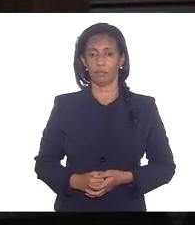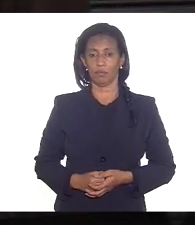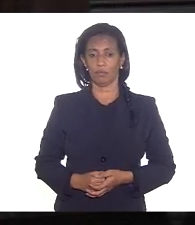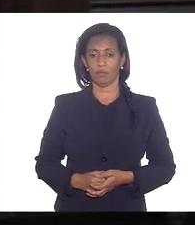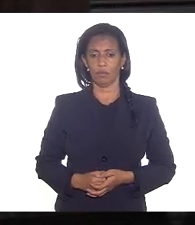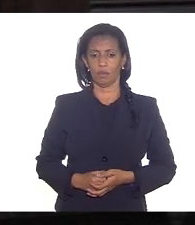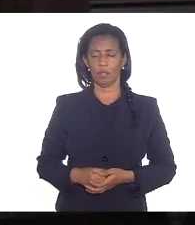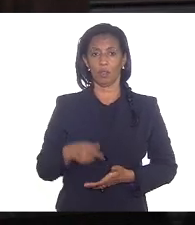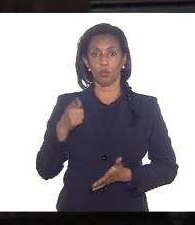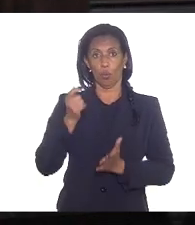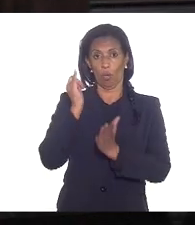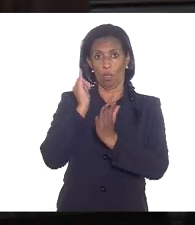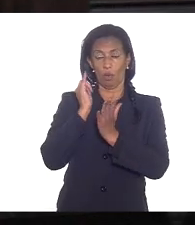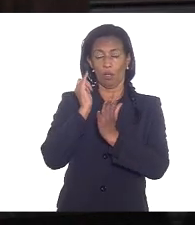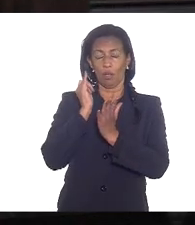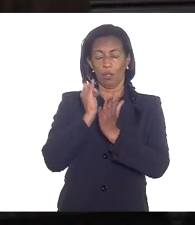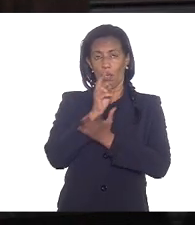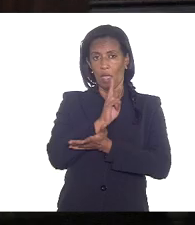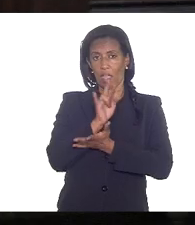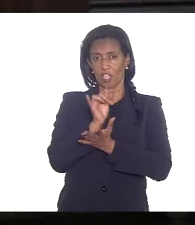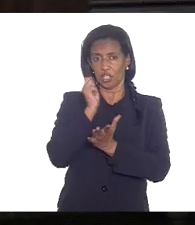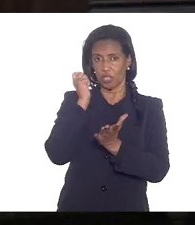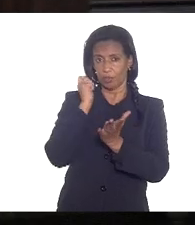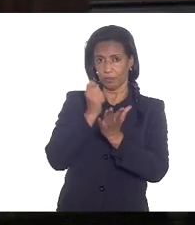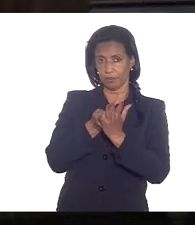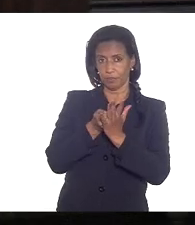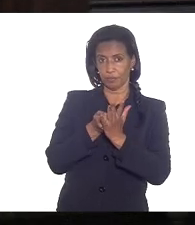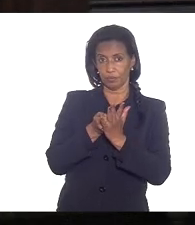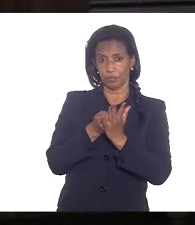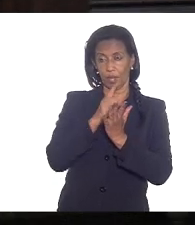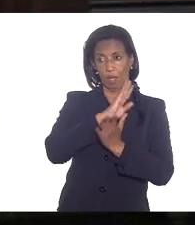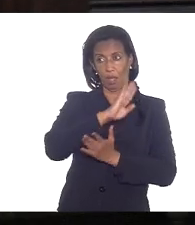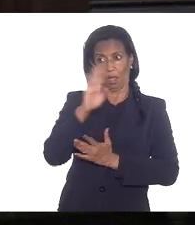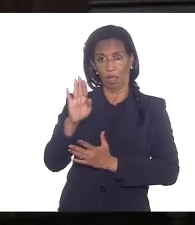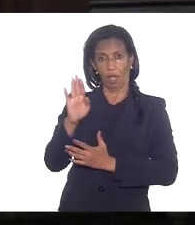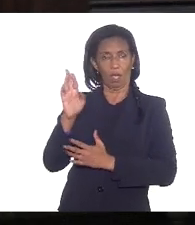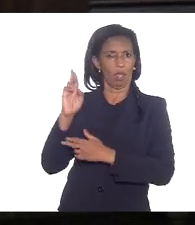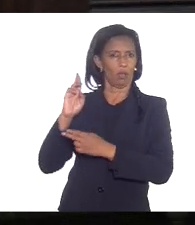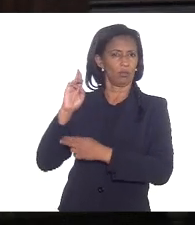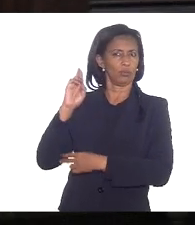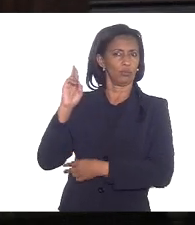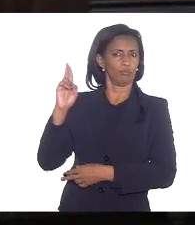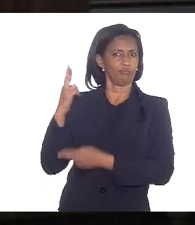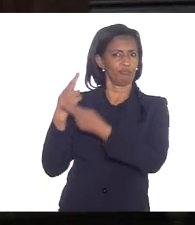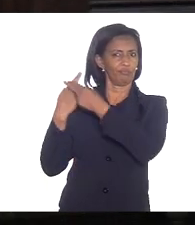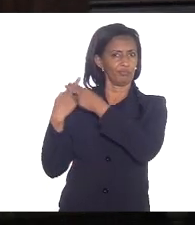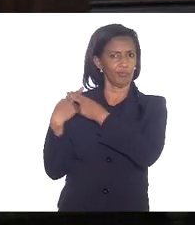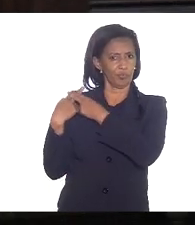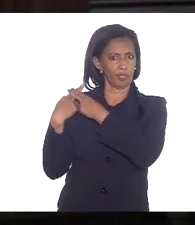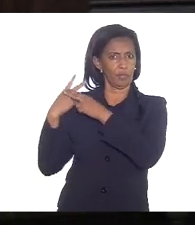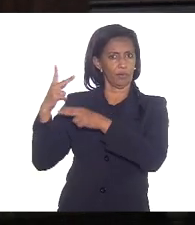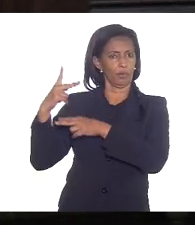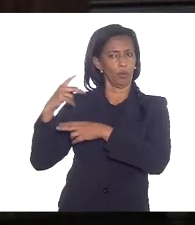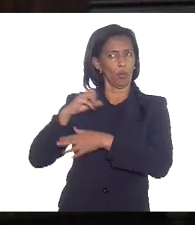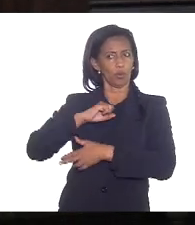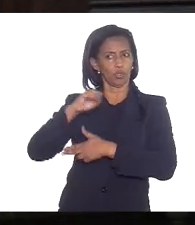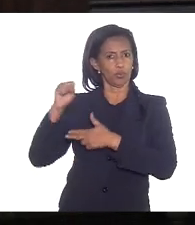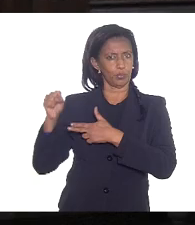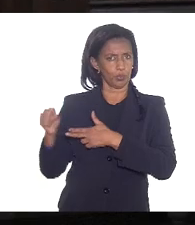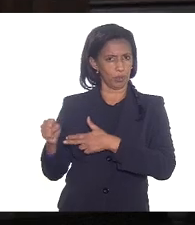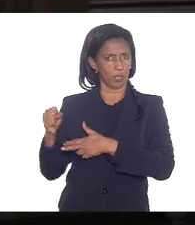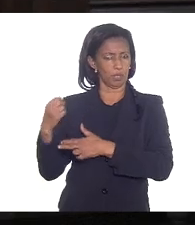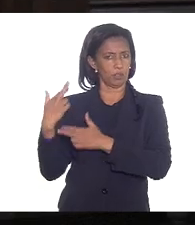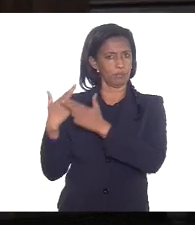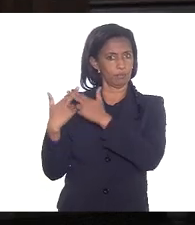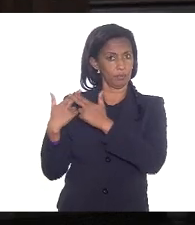triunvirato do regime dirigido ao chefe dos poderes se eu tivesse que dá algum parecer ali embaixo